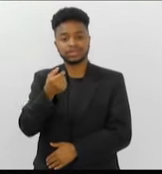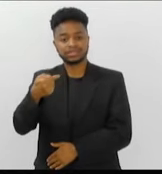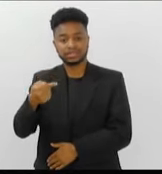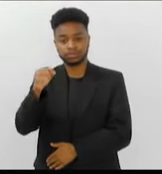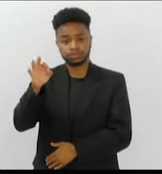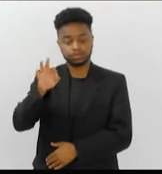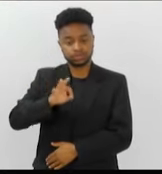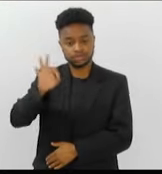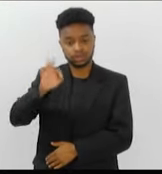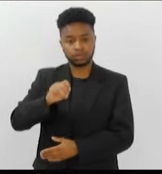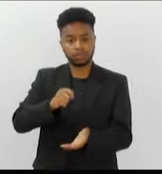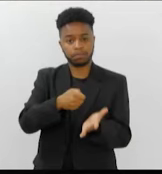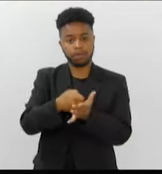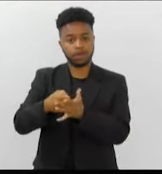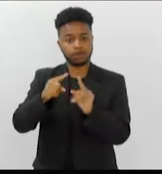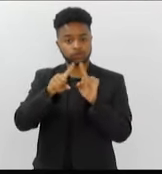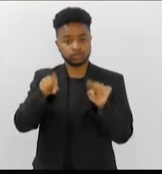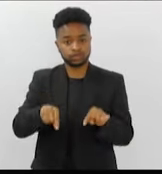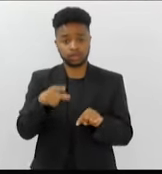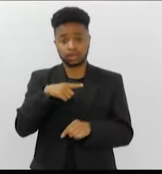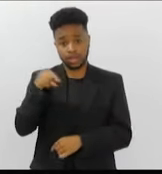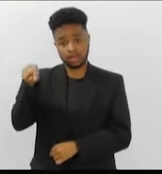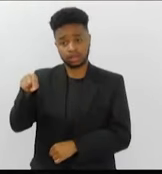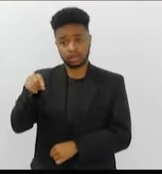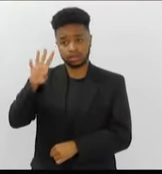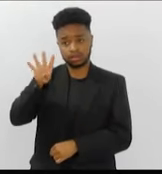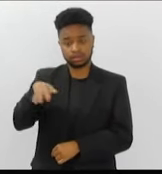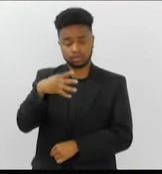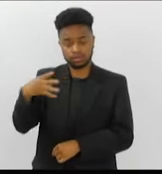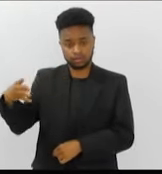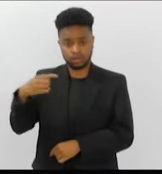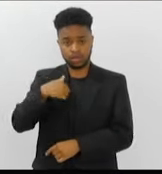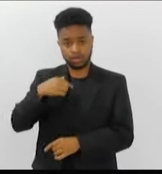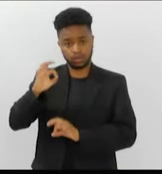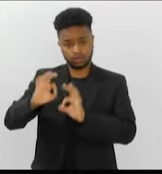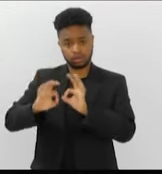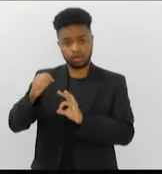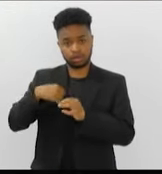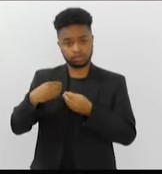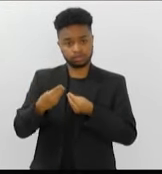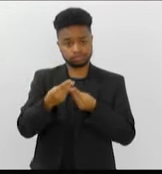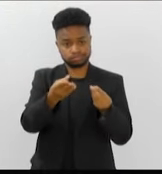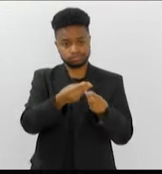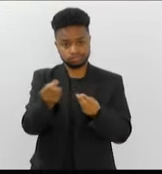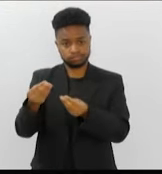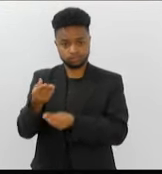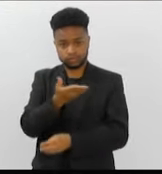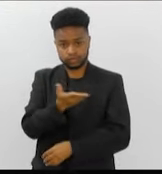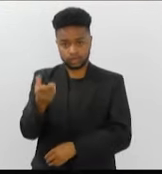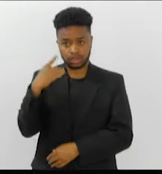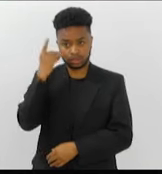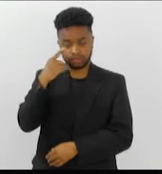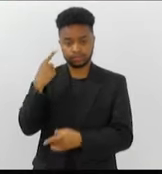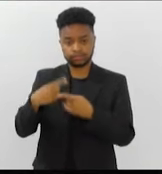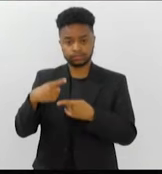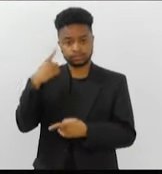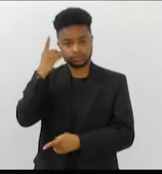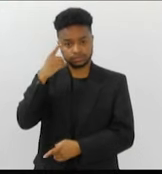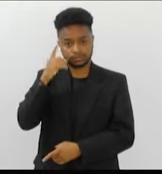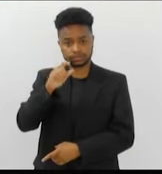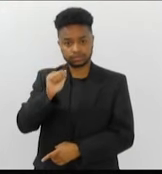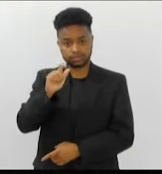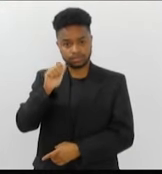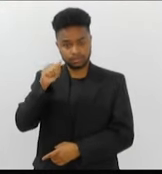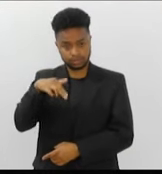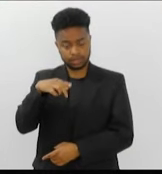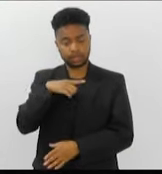167% na folha de pagamento? E isso está aqui num quadro que eu fiz, e eu vou disponibilizar para os deputados dessa casa, porque o deputado Alan Lopes também recebeu